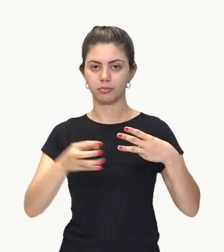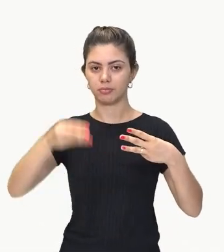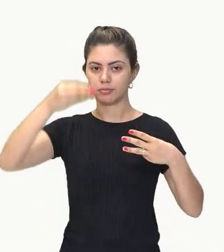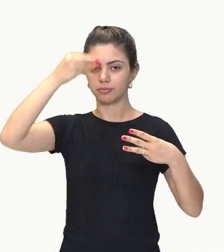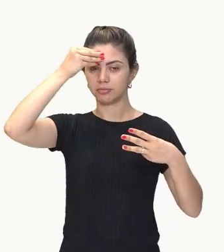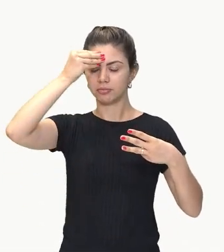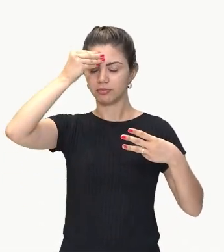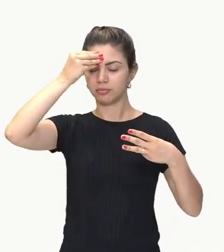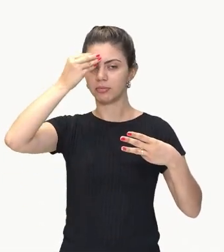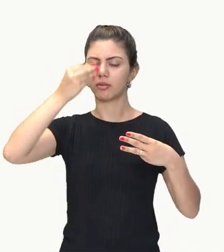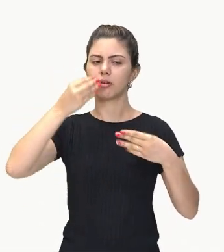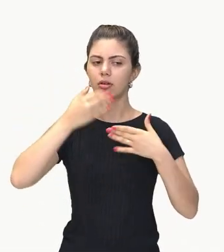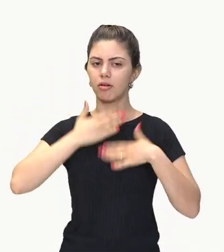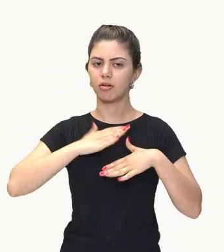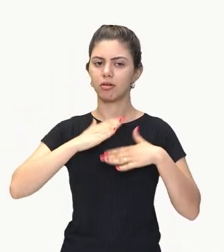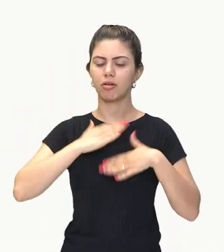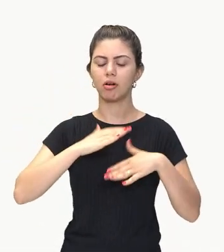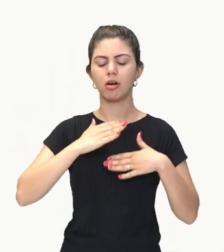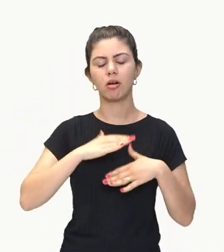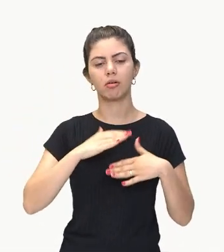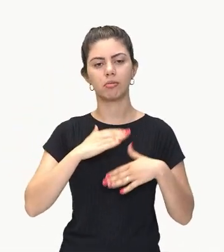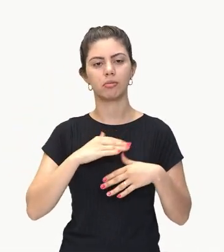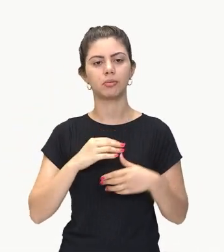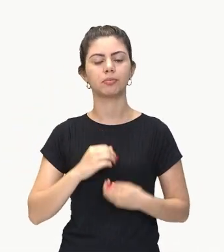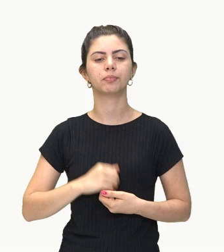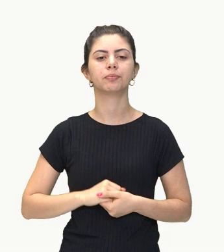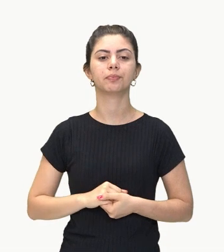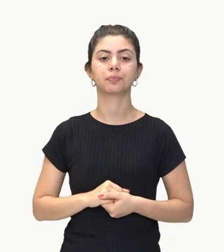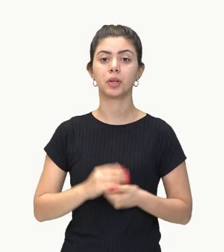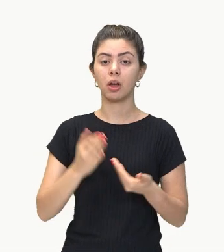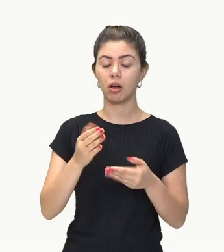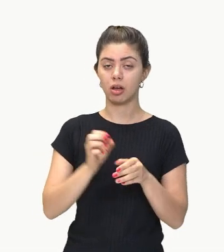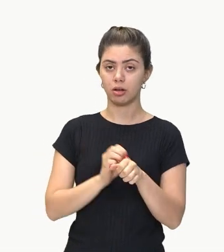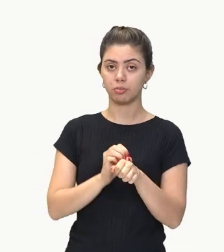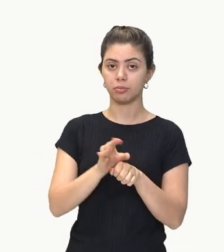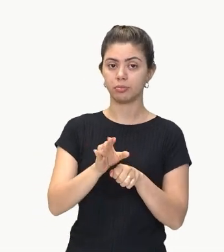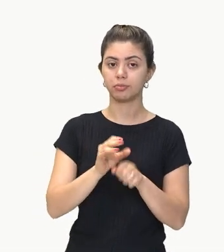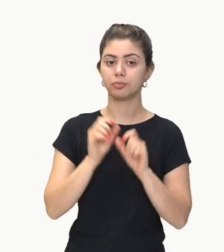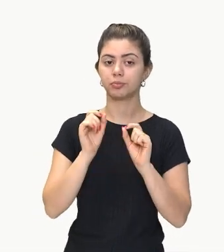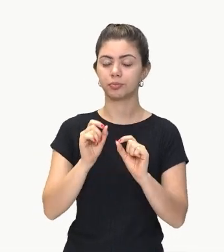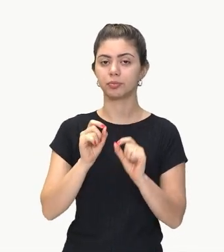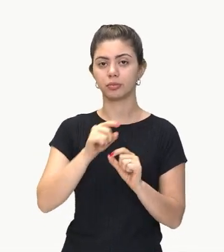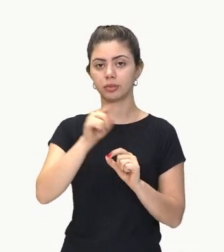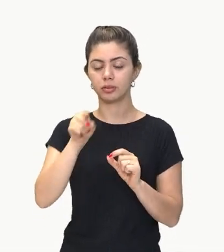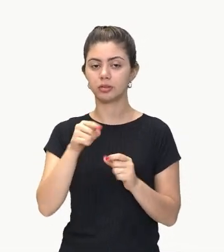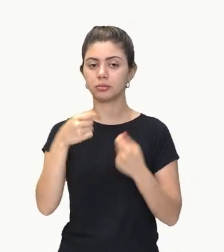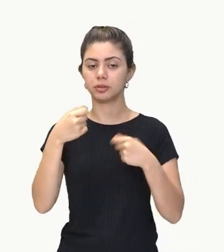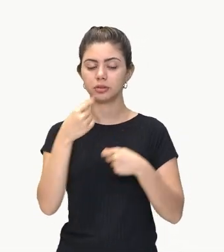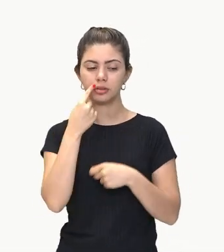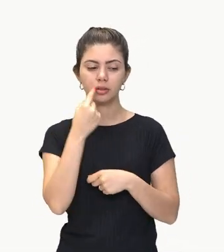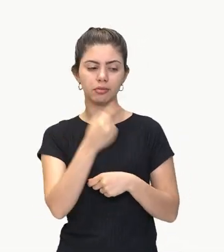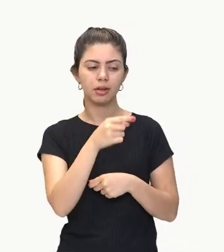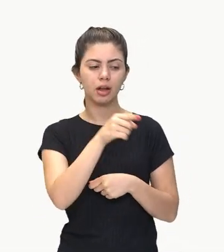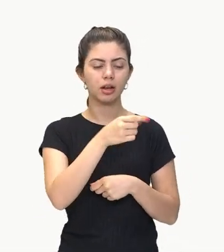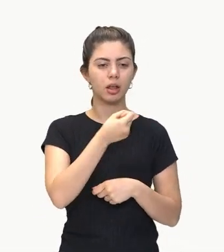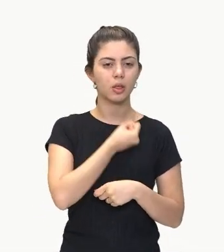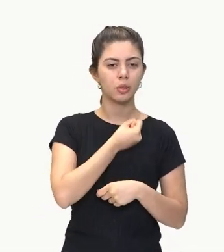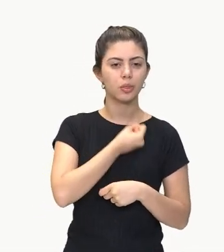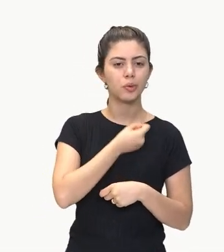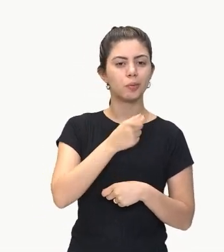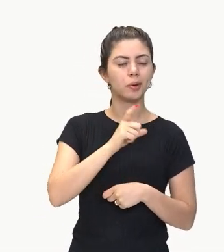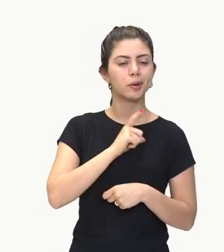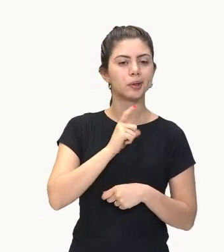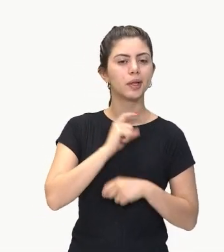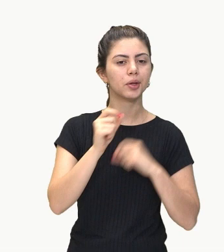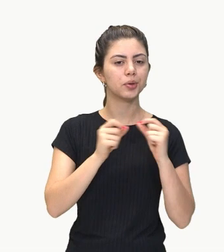ter pressa para resolver. E uma outra dica também que eu dou. Verifiquem um número que tenha